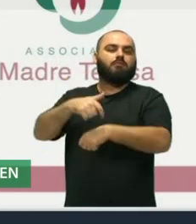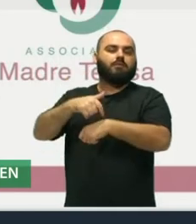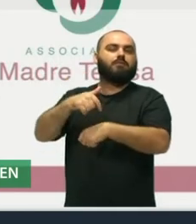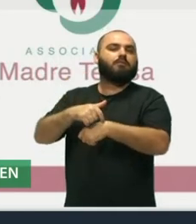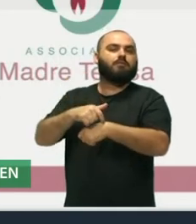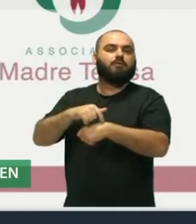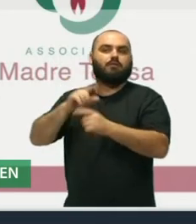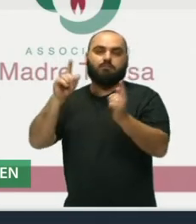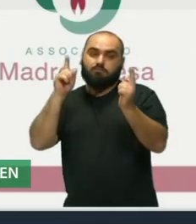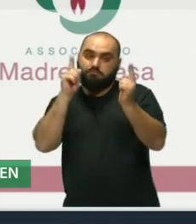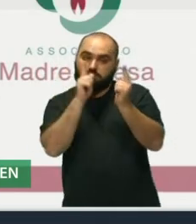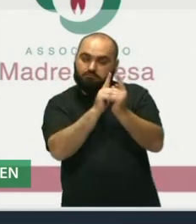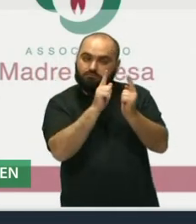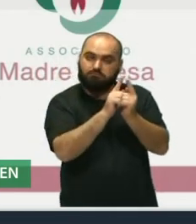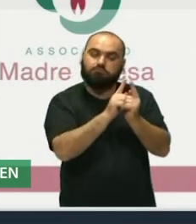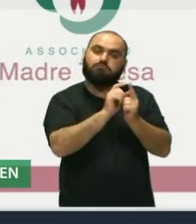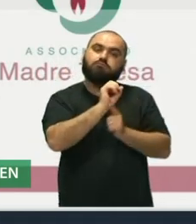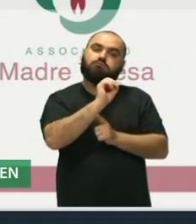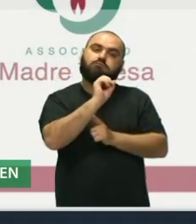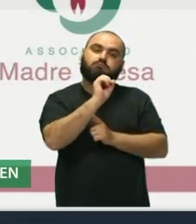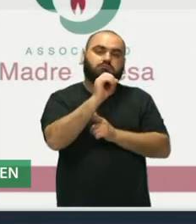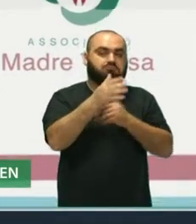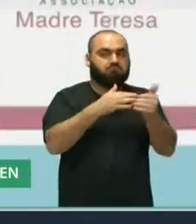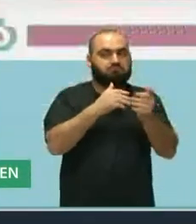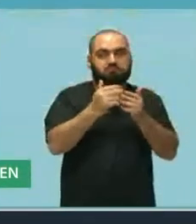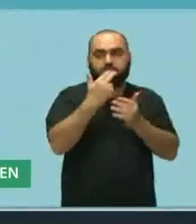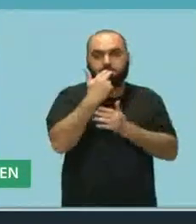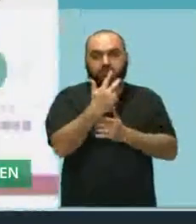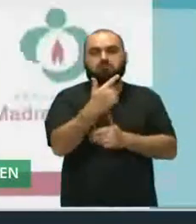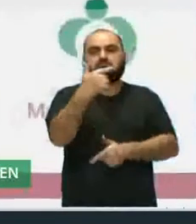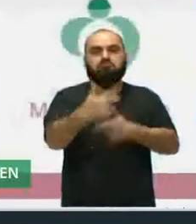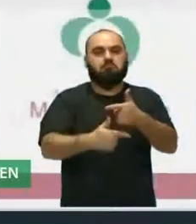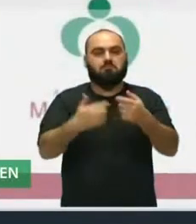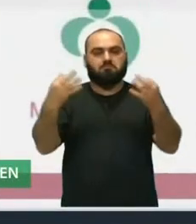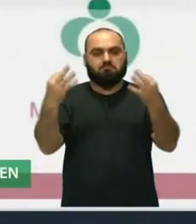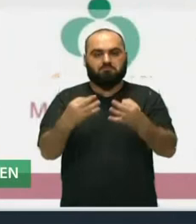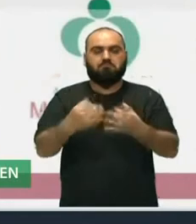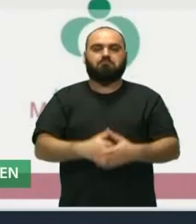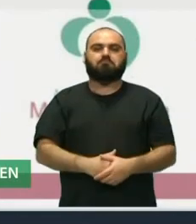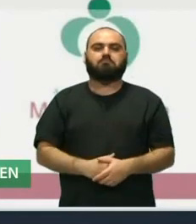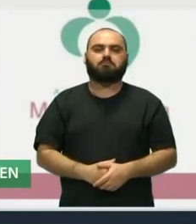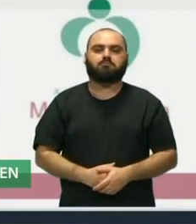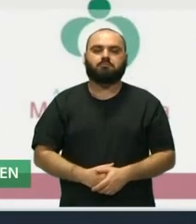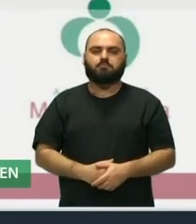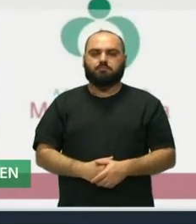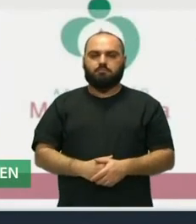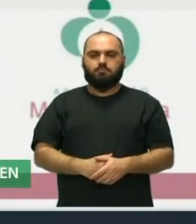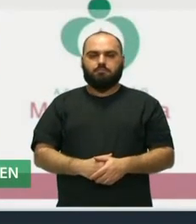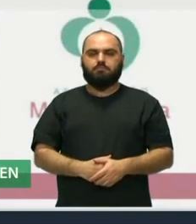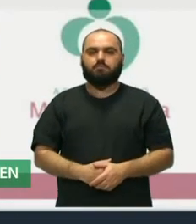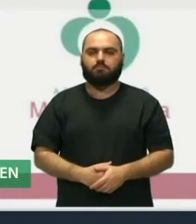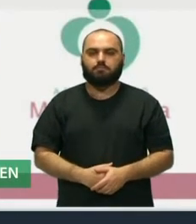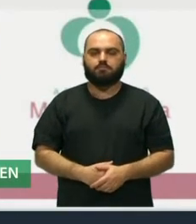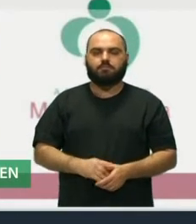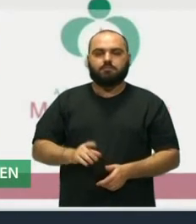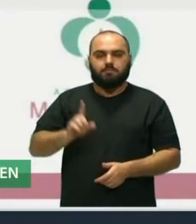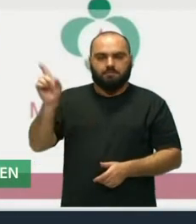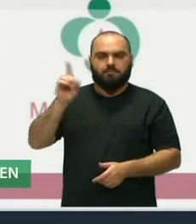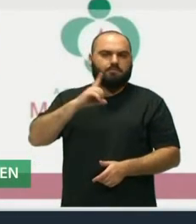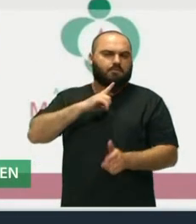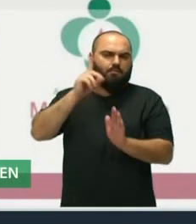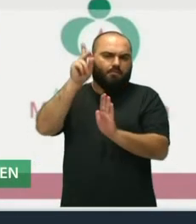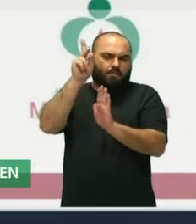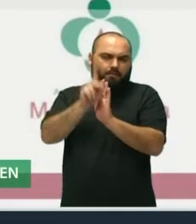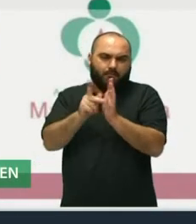a consulta ou atendimento, seja ele qual for. Então, é um trabalho muito bonito da Associação Madre Teresa. E eles têm vários projetos,